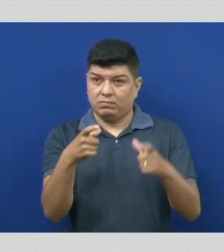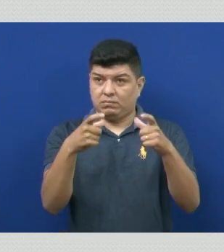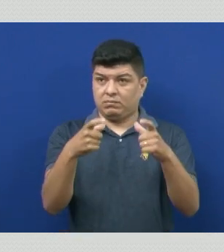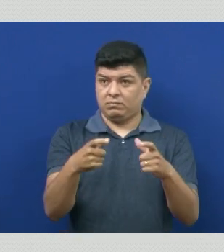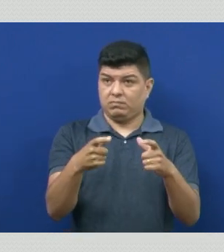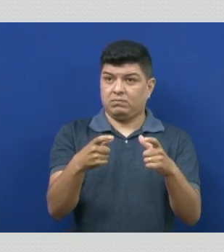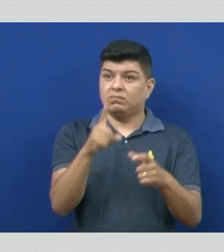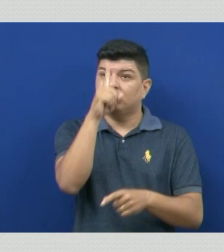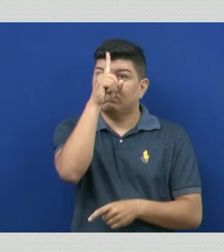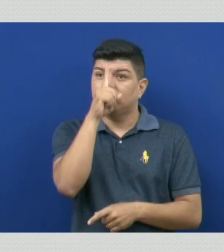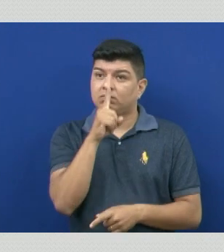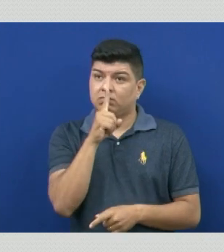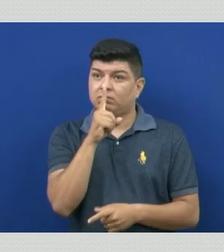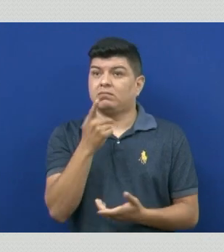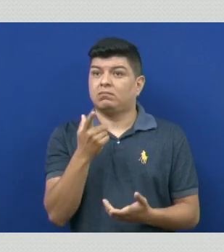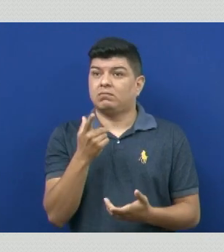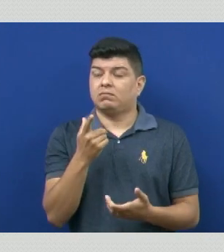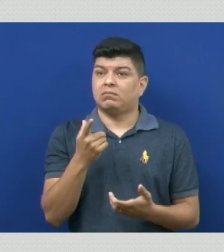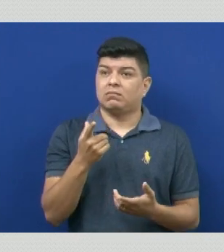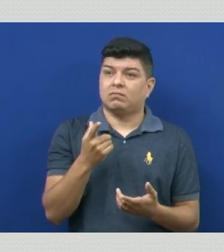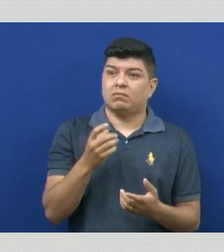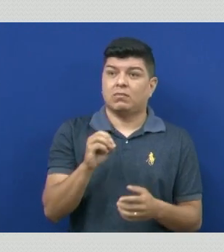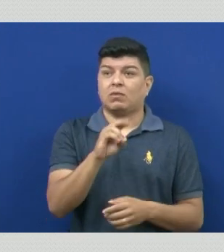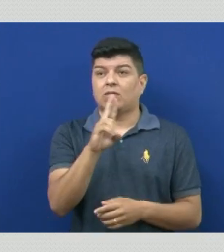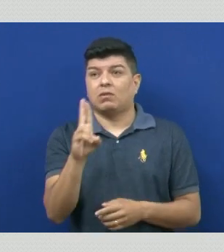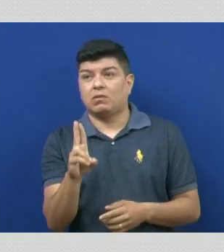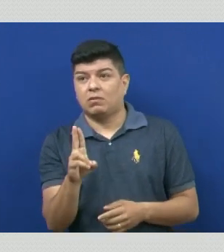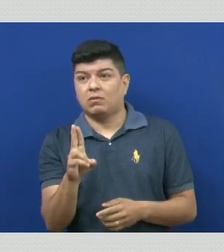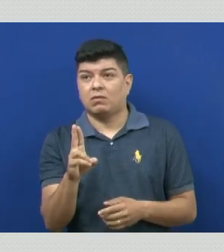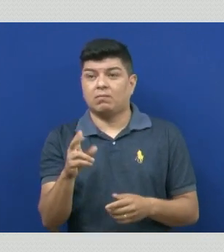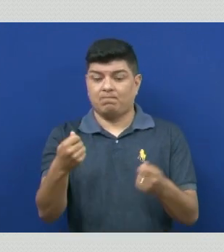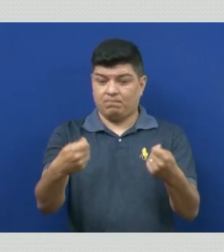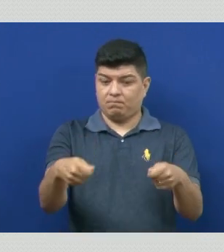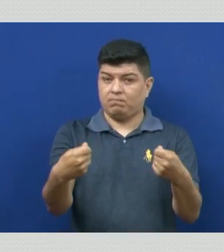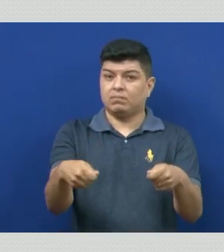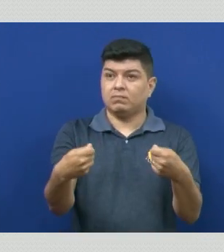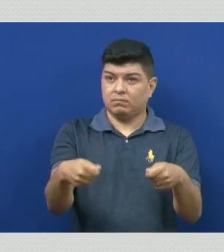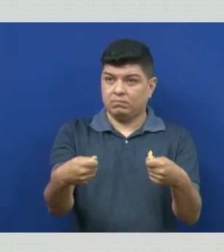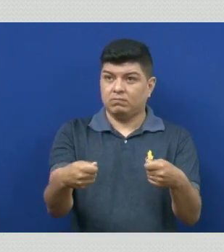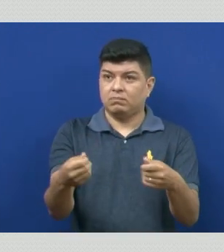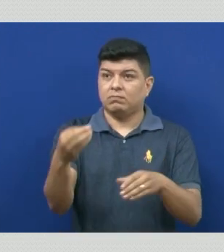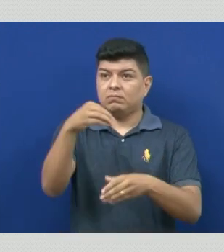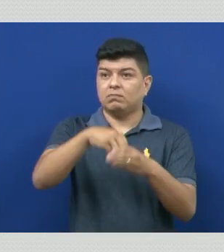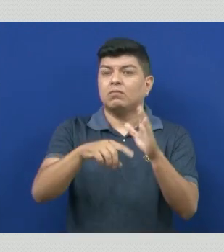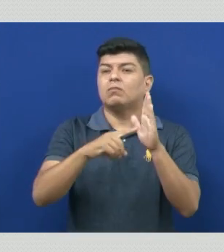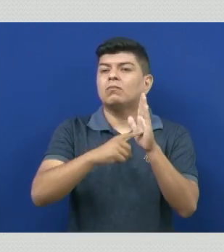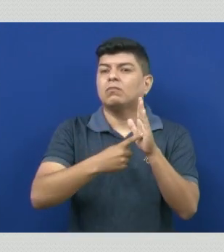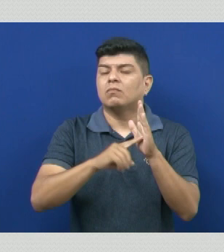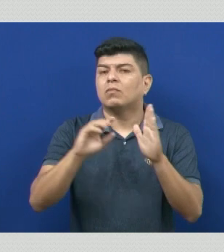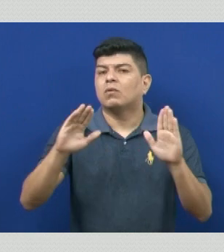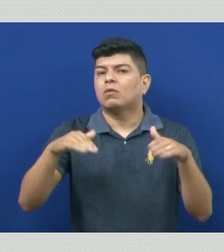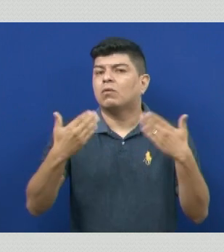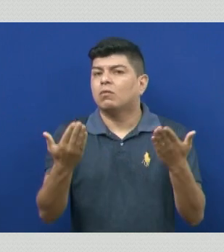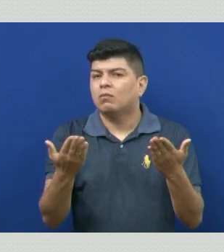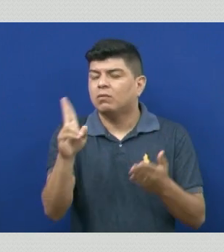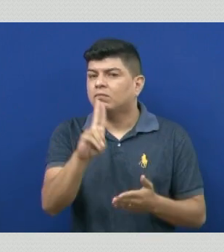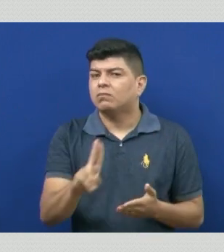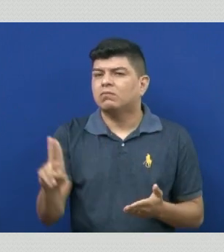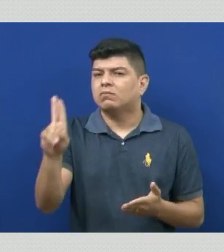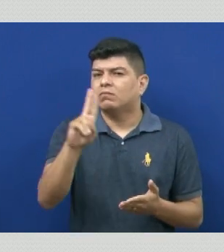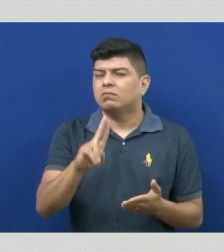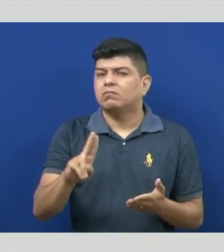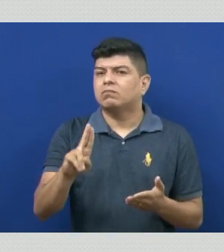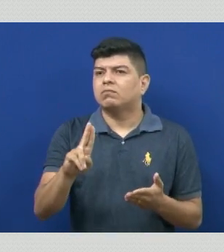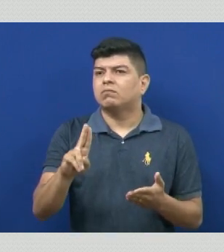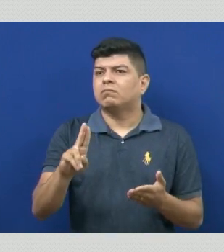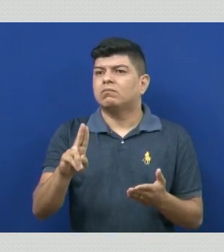marcadinhos de amarelo. Ou seja, são 2 espaços em que nós precisaríamos atribuir um ponto. Qual é o ponto correspondente a